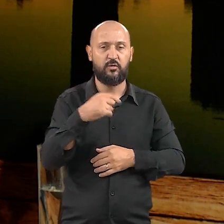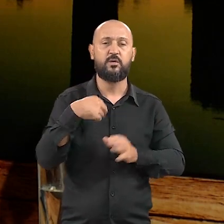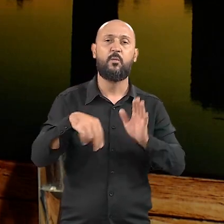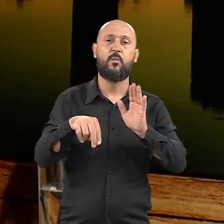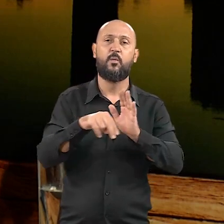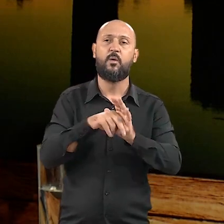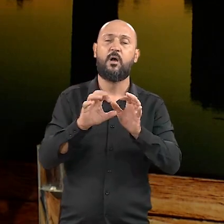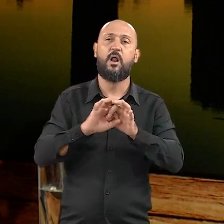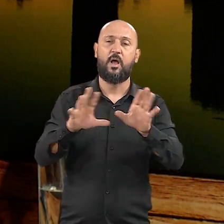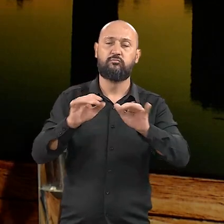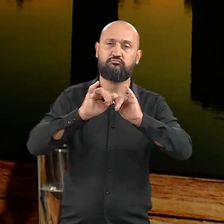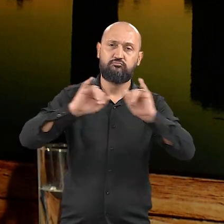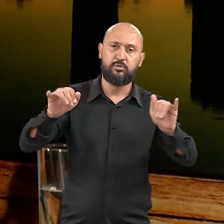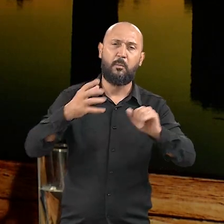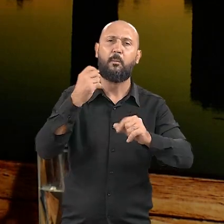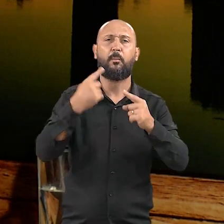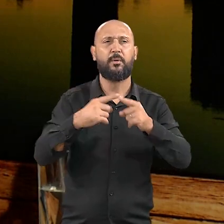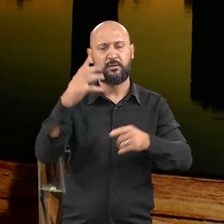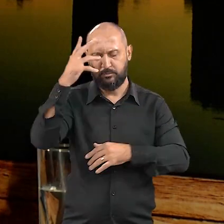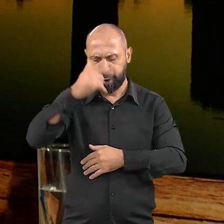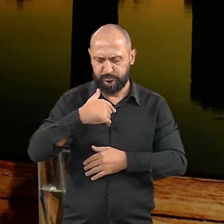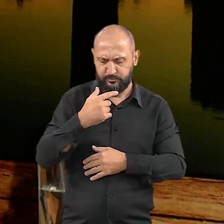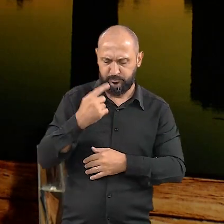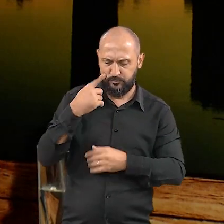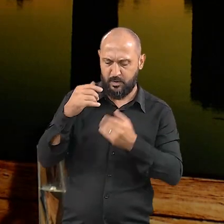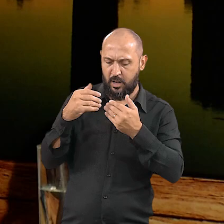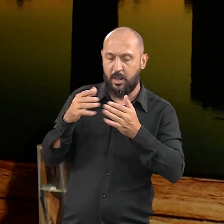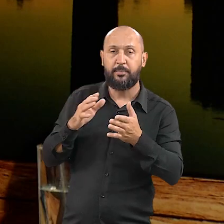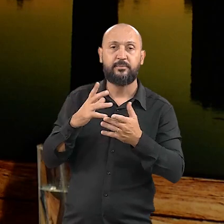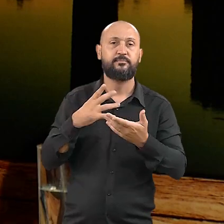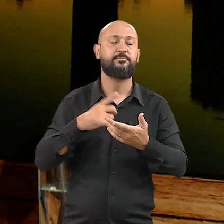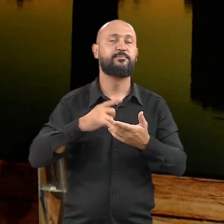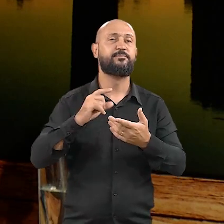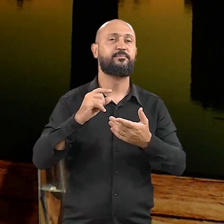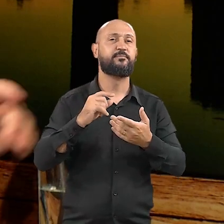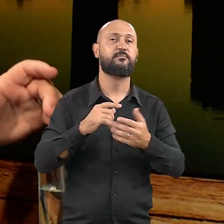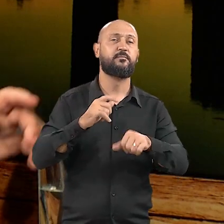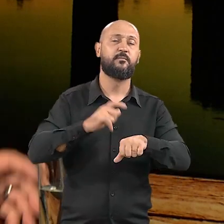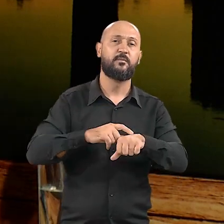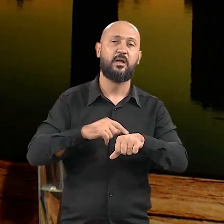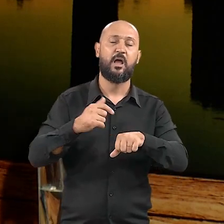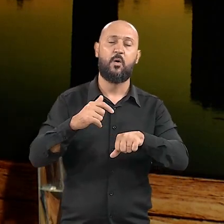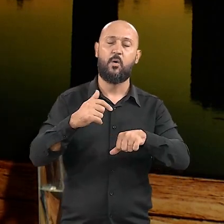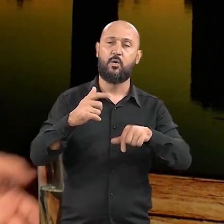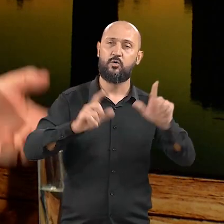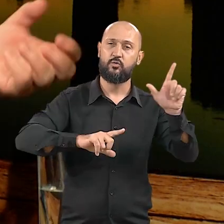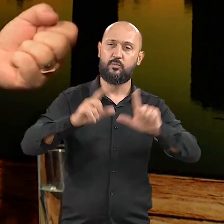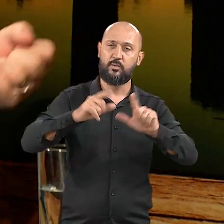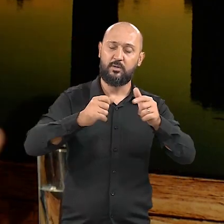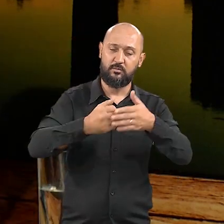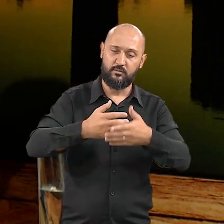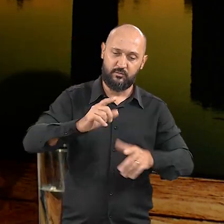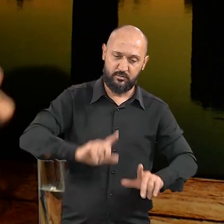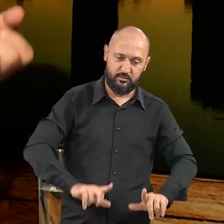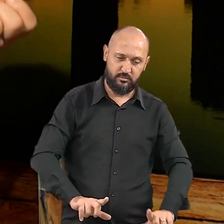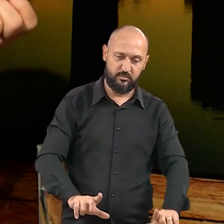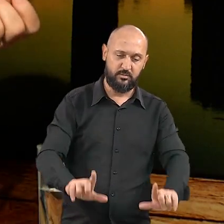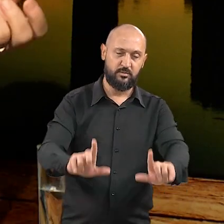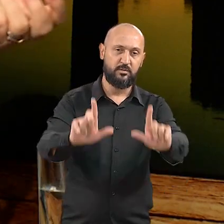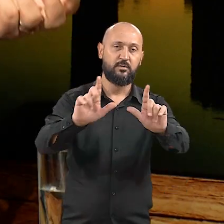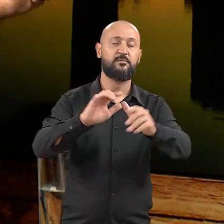nota e vou soltar o clipe, que está muito bonito e tal. Vou soltar o clipe na subida no final do programa. Eu falei, beleza.